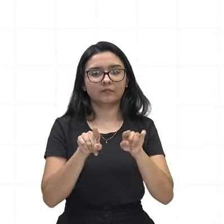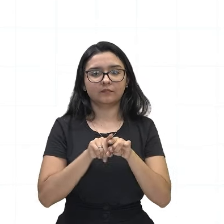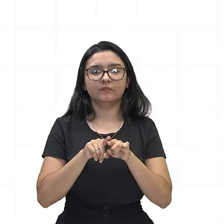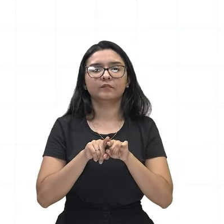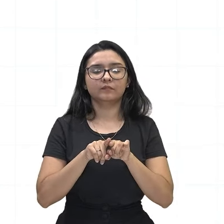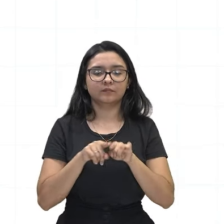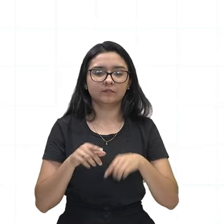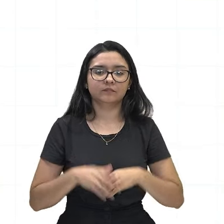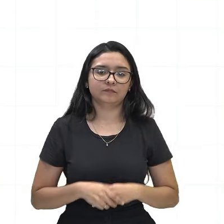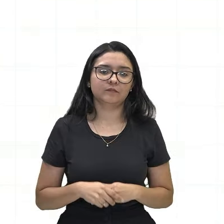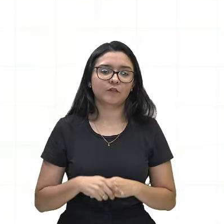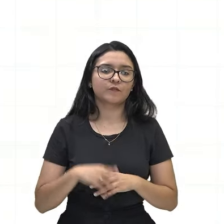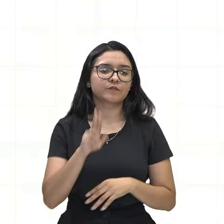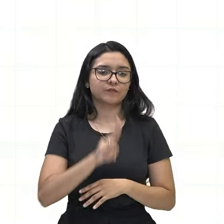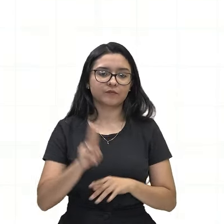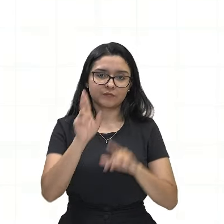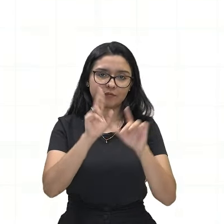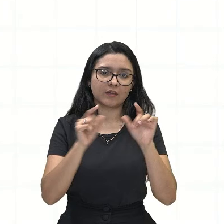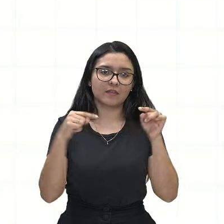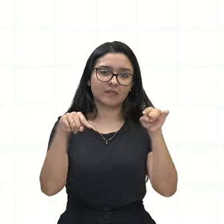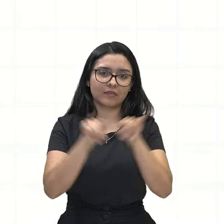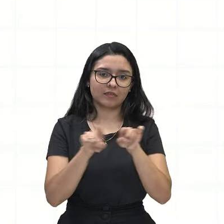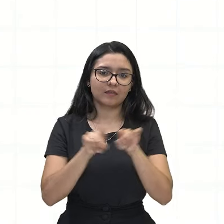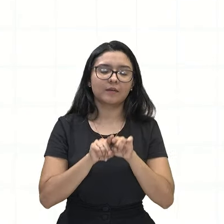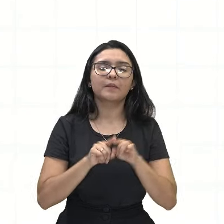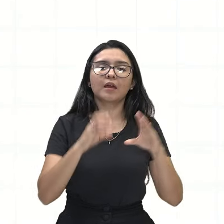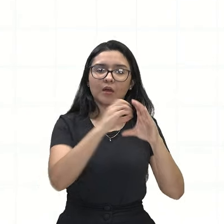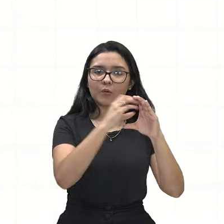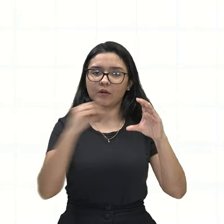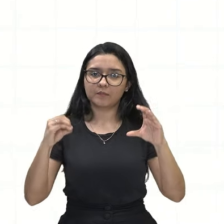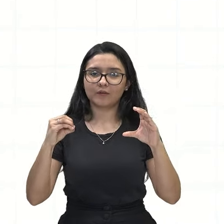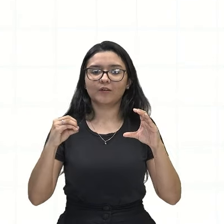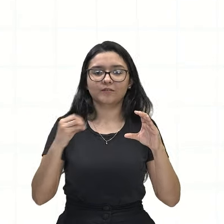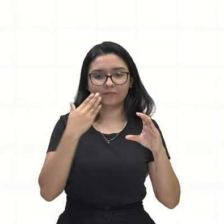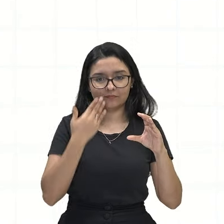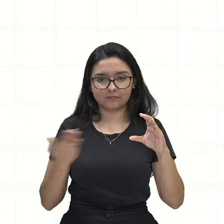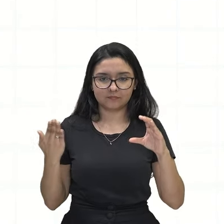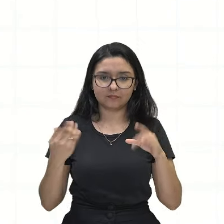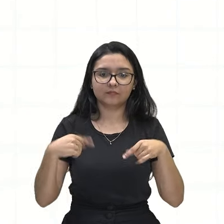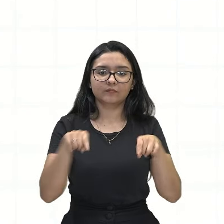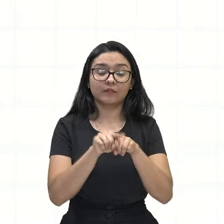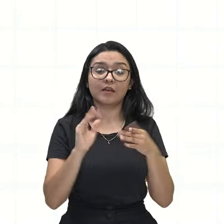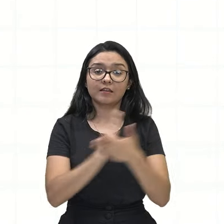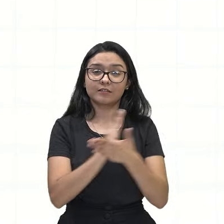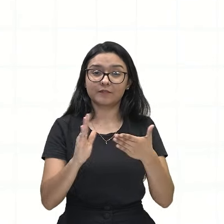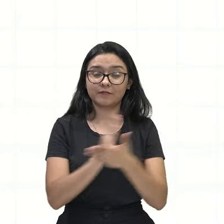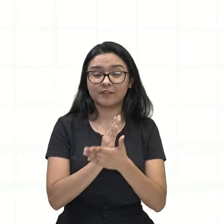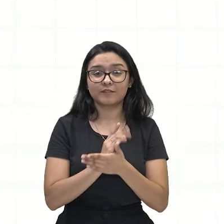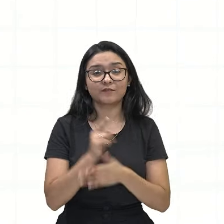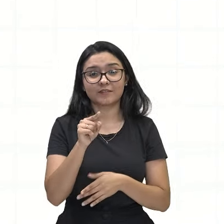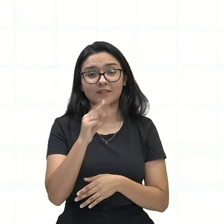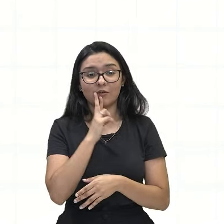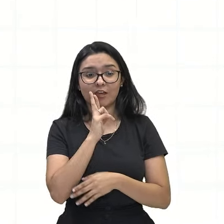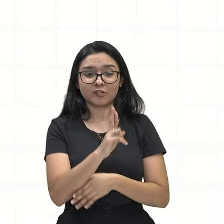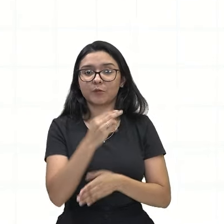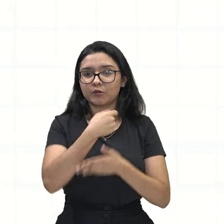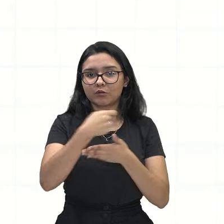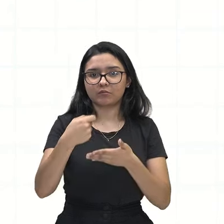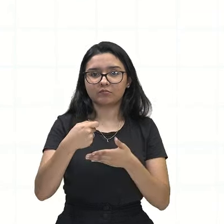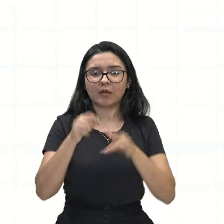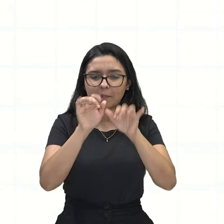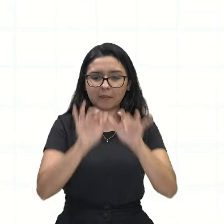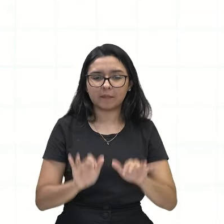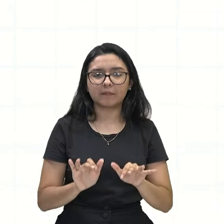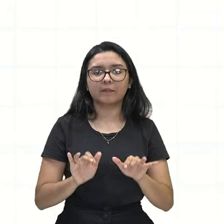texto. Então, que você vai trazer os emojis, né, como, às vezes você nem responde, você não escreve, você